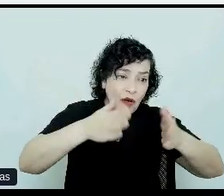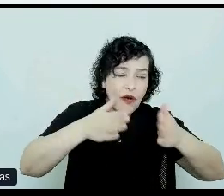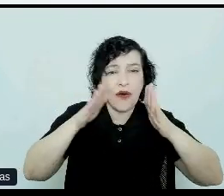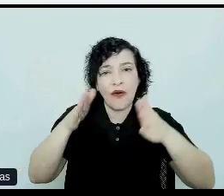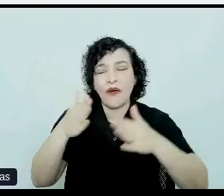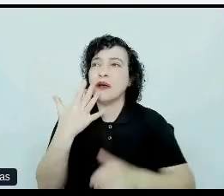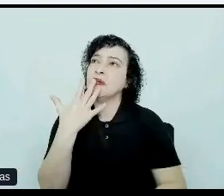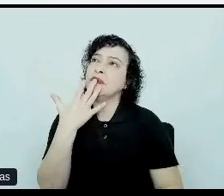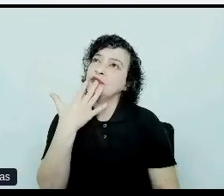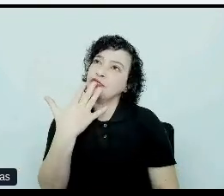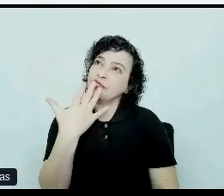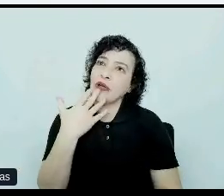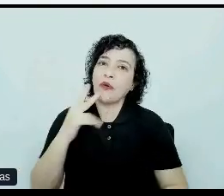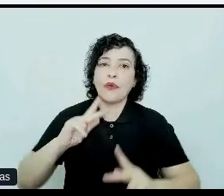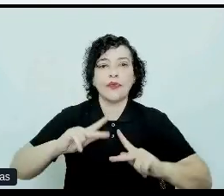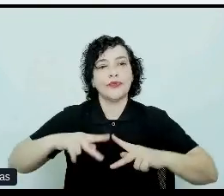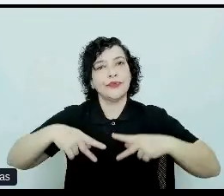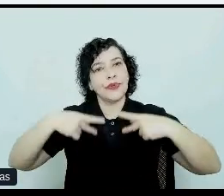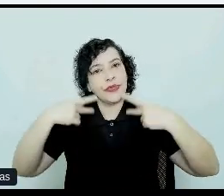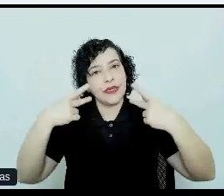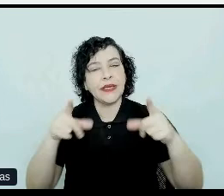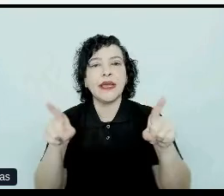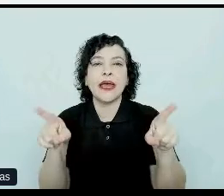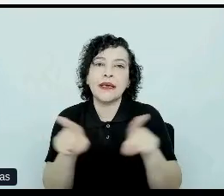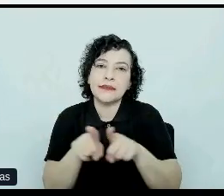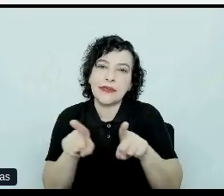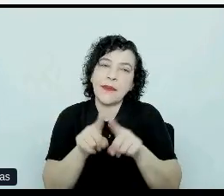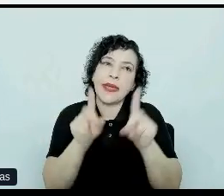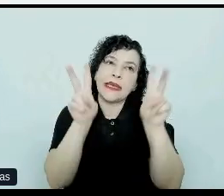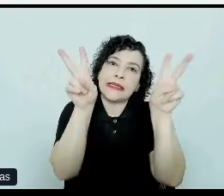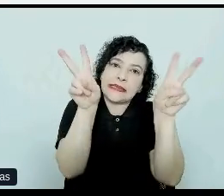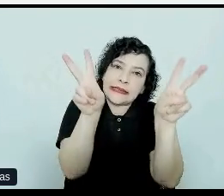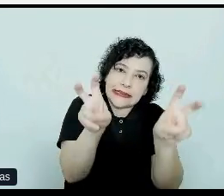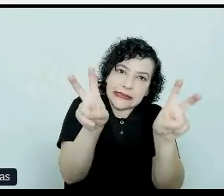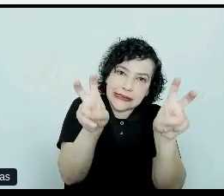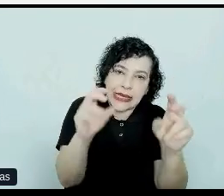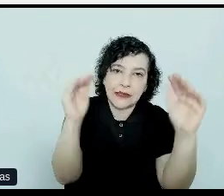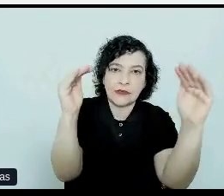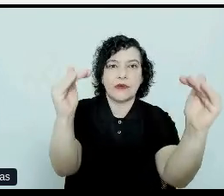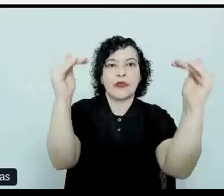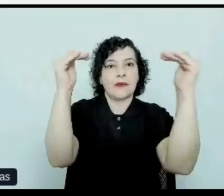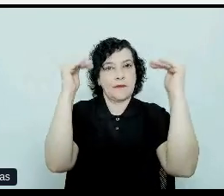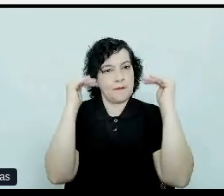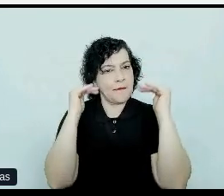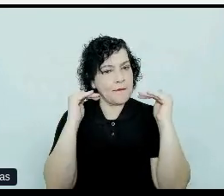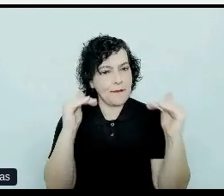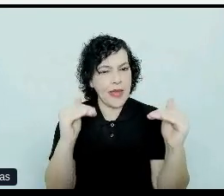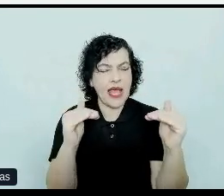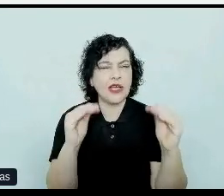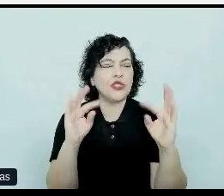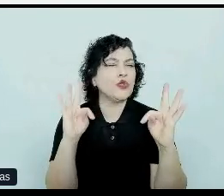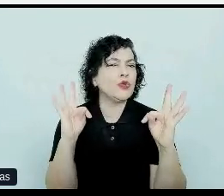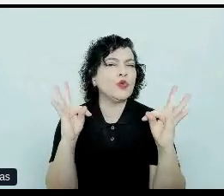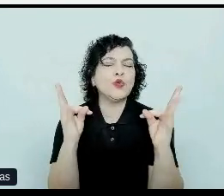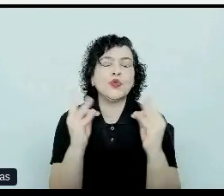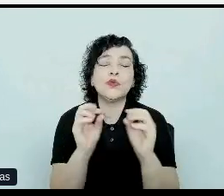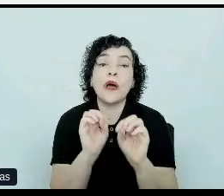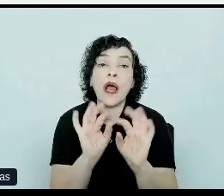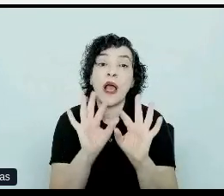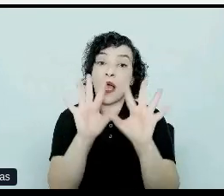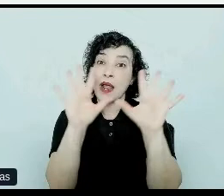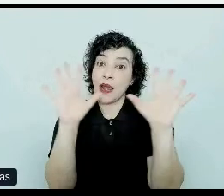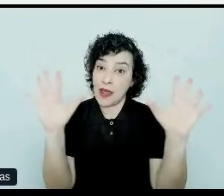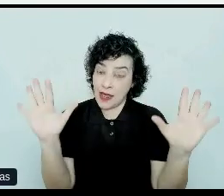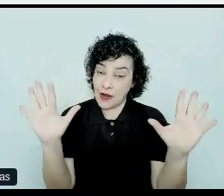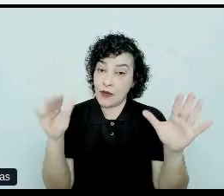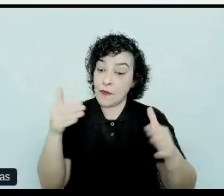do link, né, as divisões do que era um texto, de que era um cabeçalho, era tudo muito, muito claro. Só que conforme a